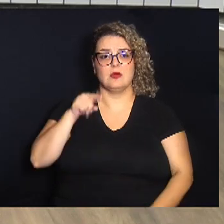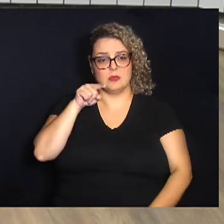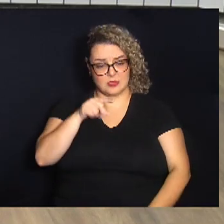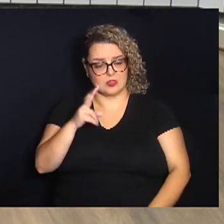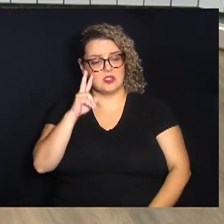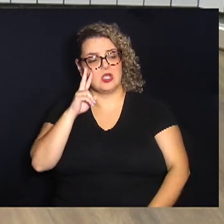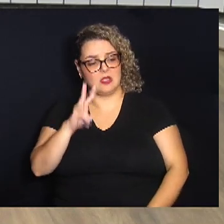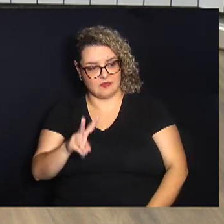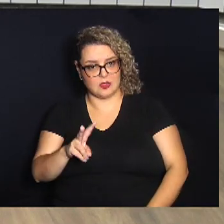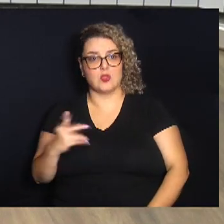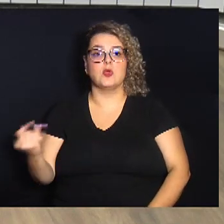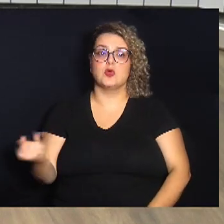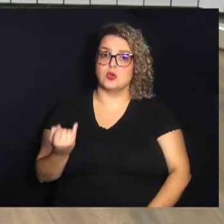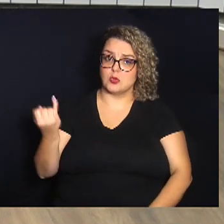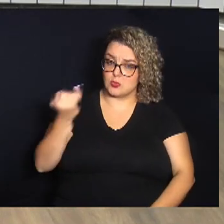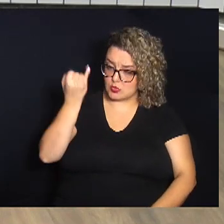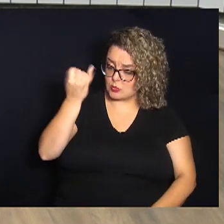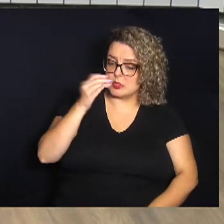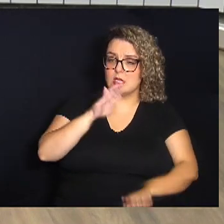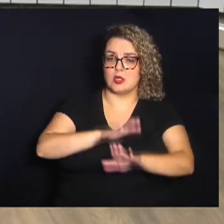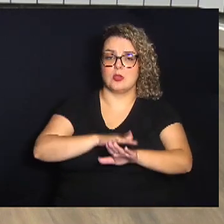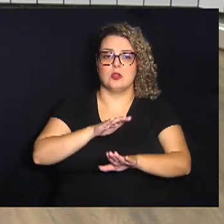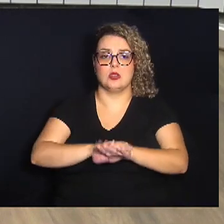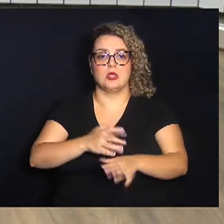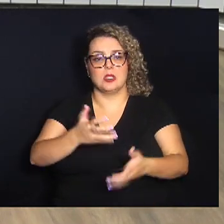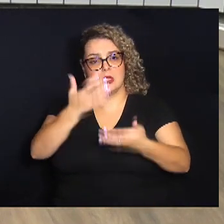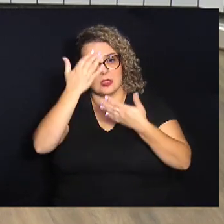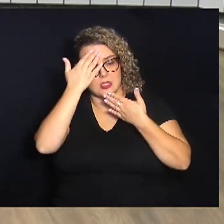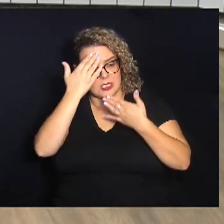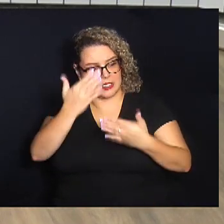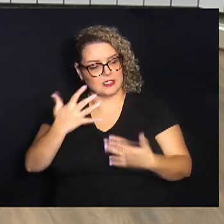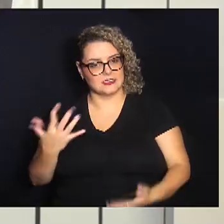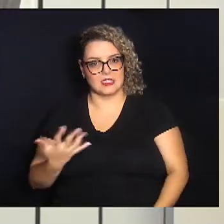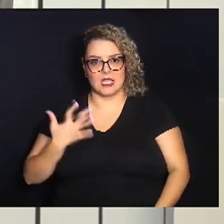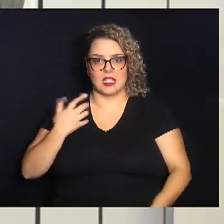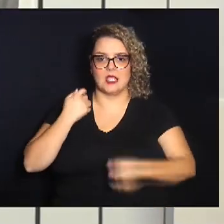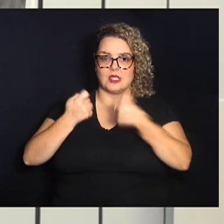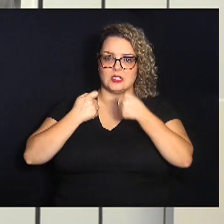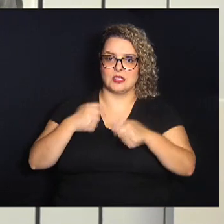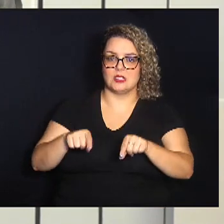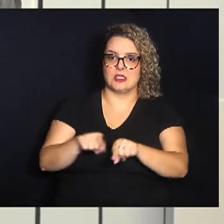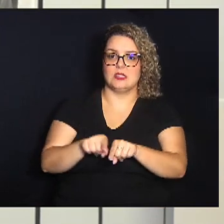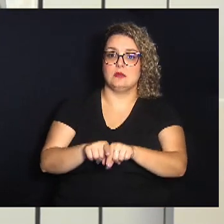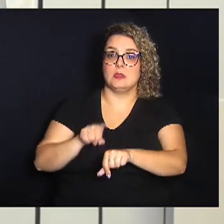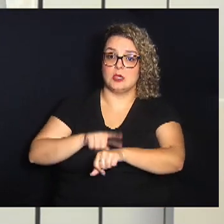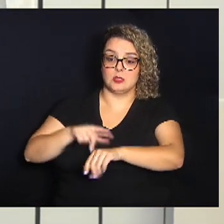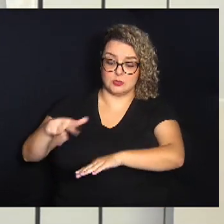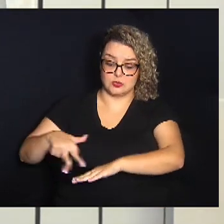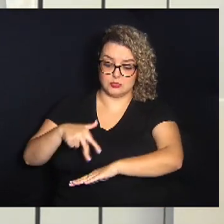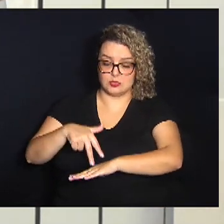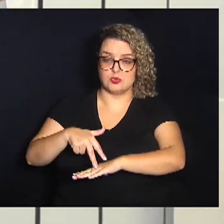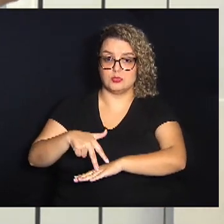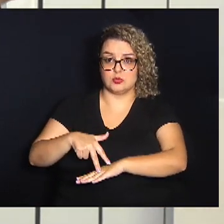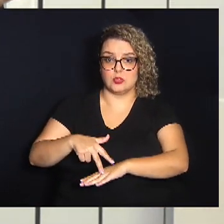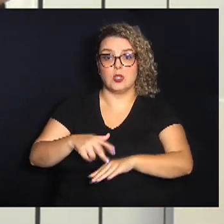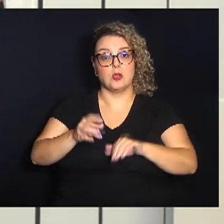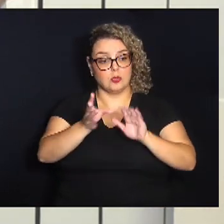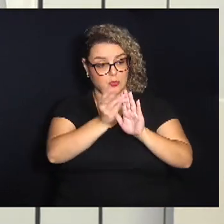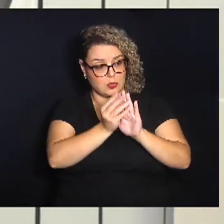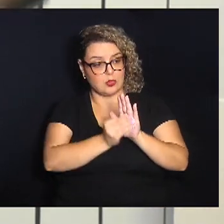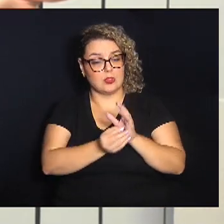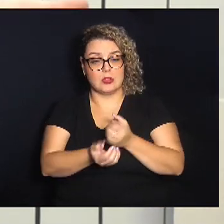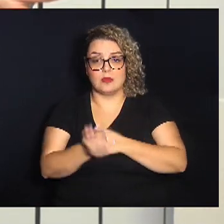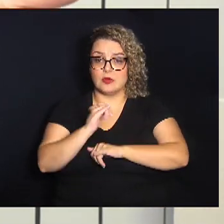aí, importantíssima esta ação. Quero agradecer a nossa repórter Luana Galiza e a disponibilidade do tempo e o conteúdo que foi